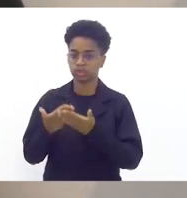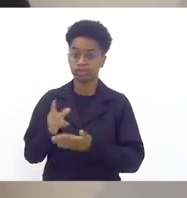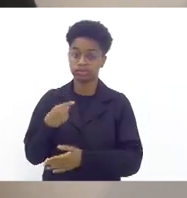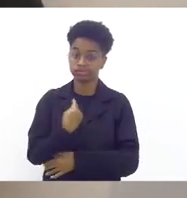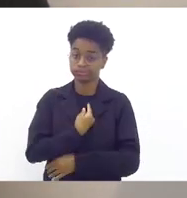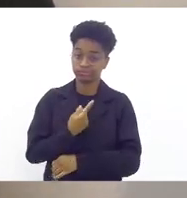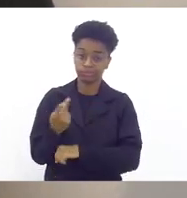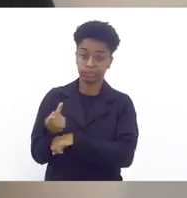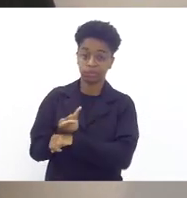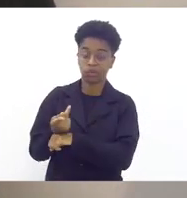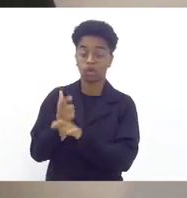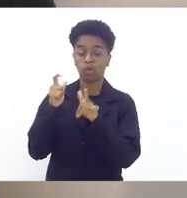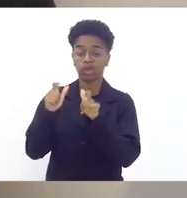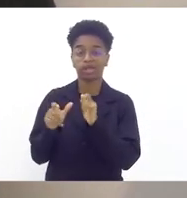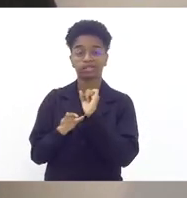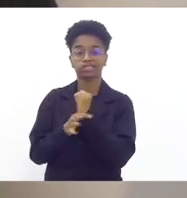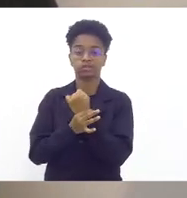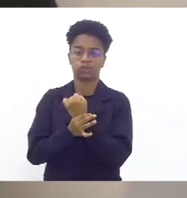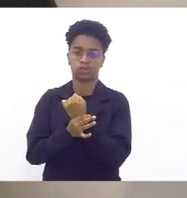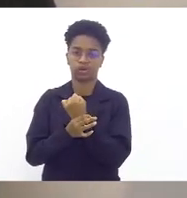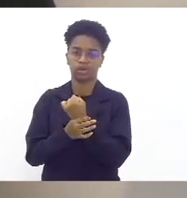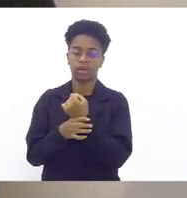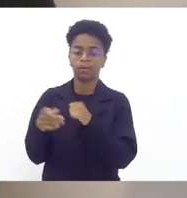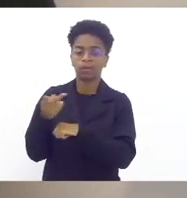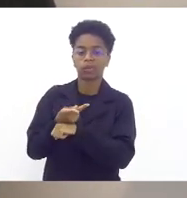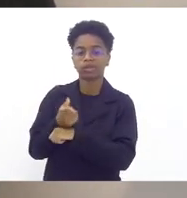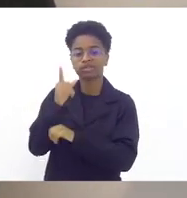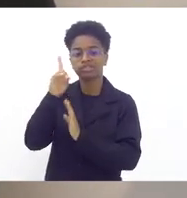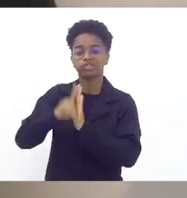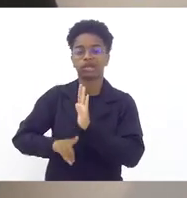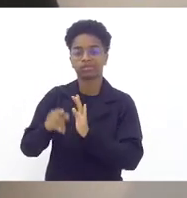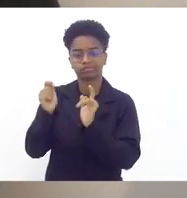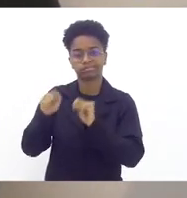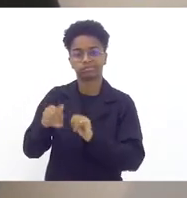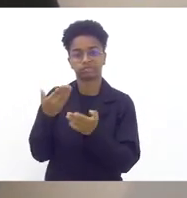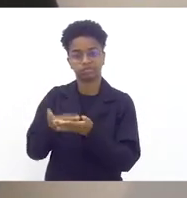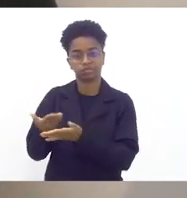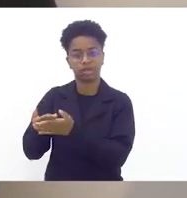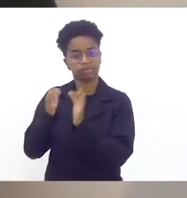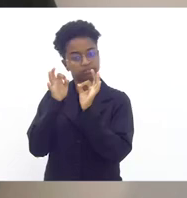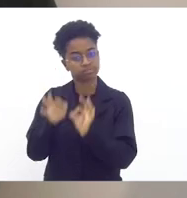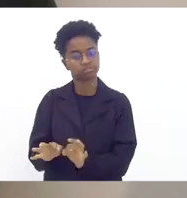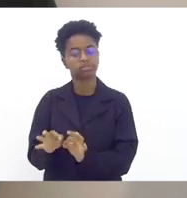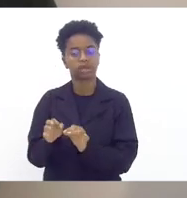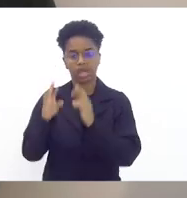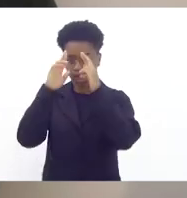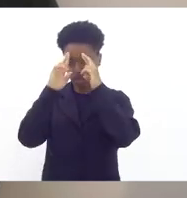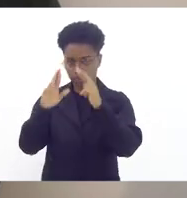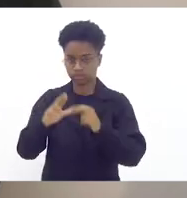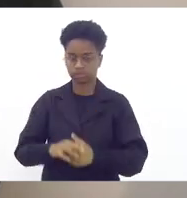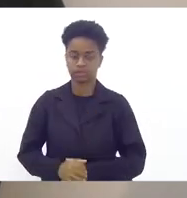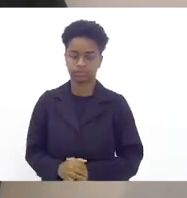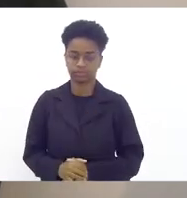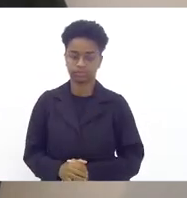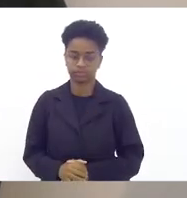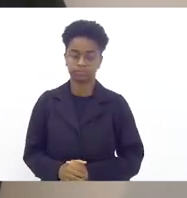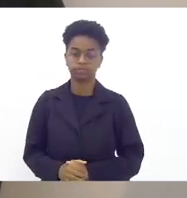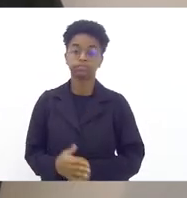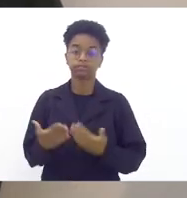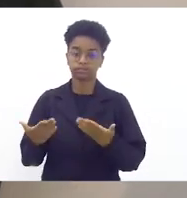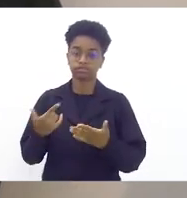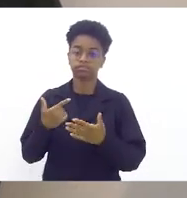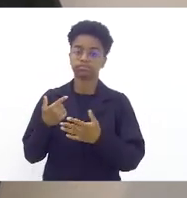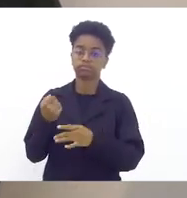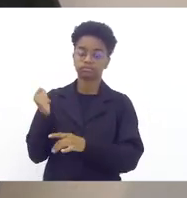um pouso seguro, o direito de estudar com dignidade e com respeito. E aí eu o coloco em uma